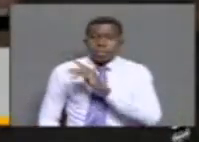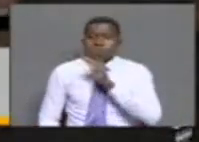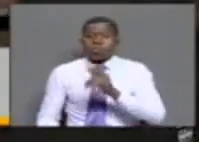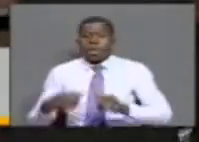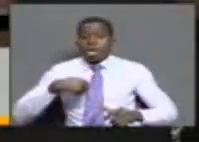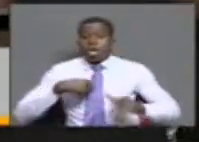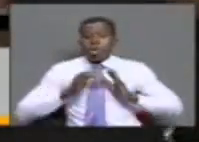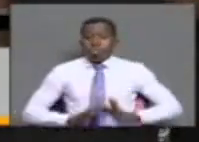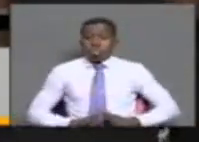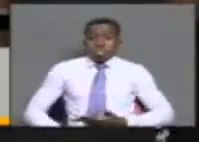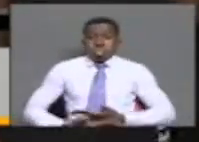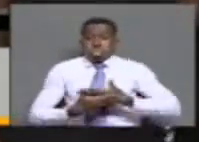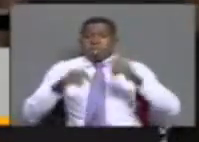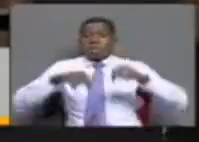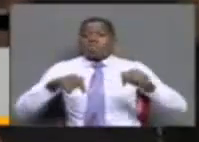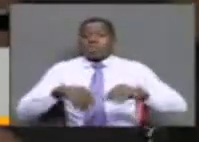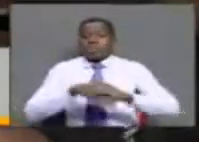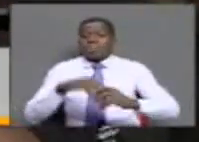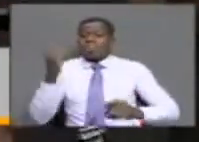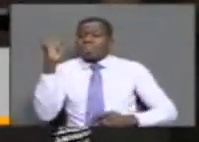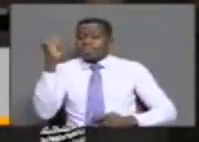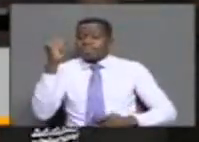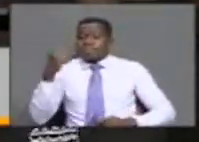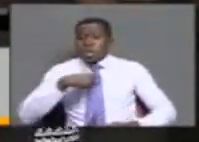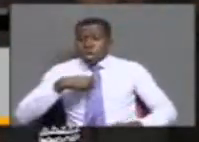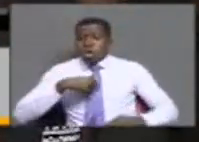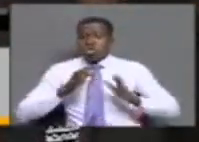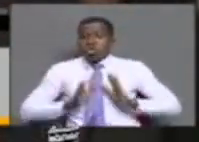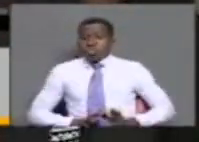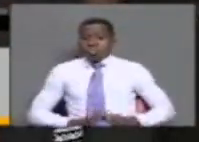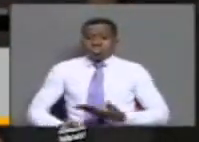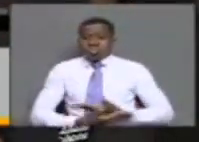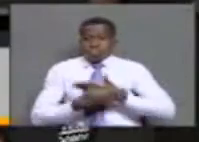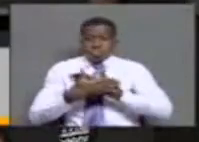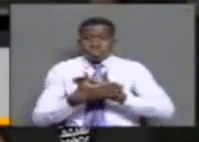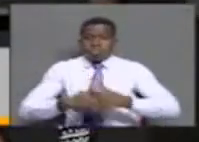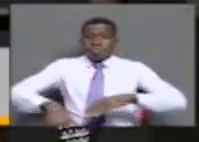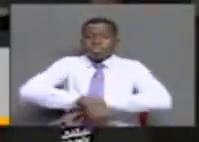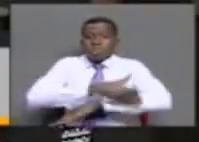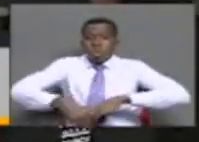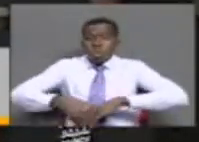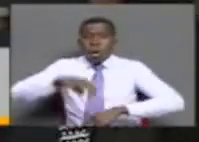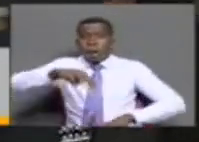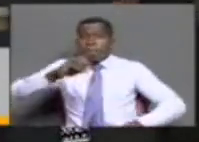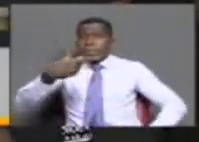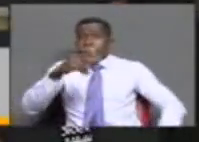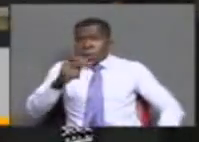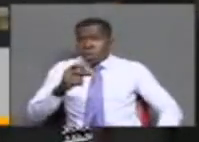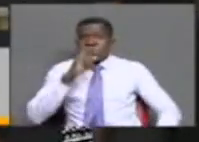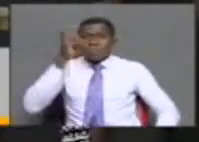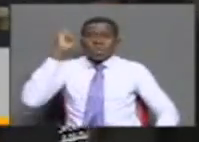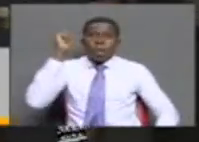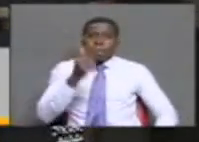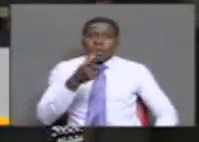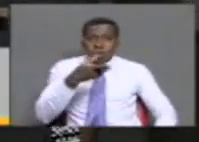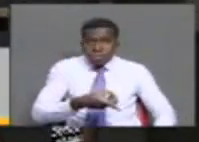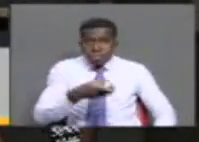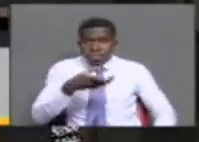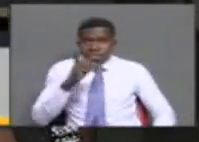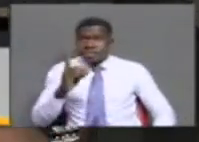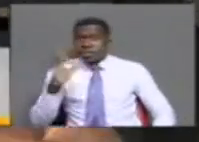de Sambizanga, portanto, nasci no Moseque Mota, em